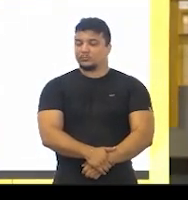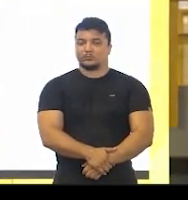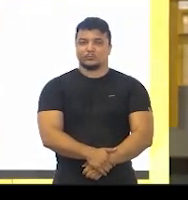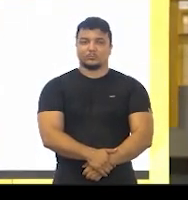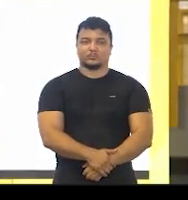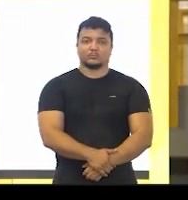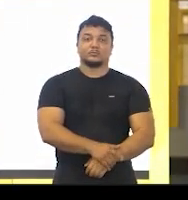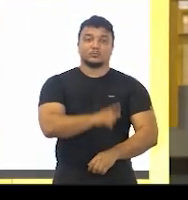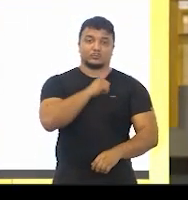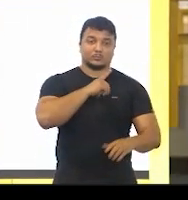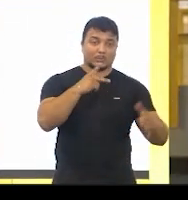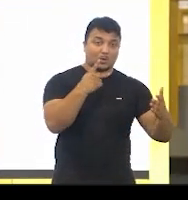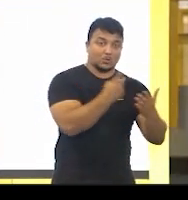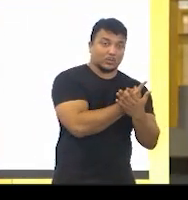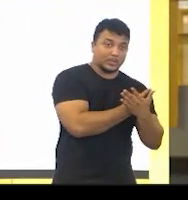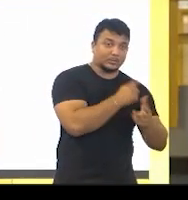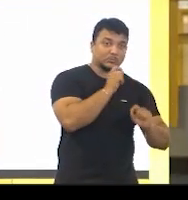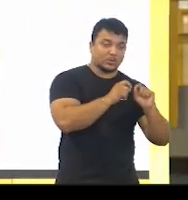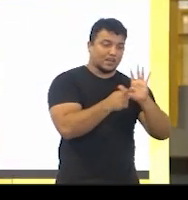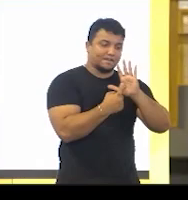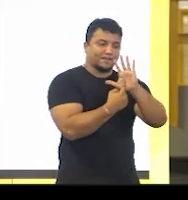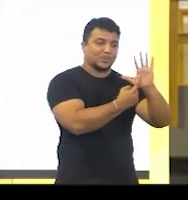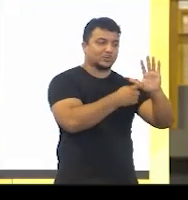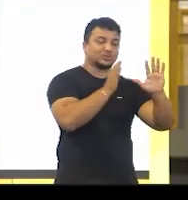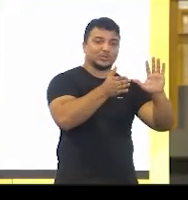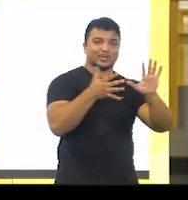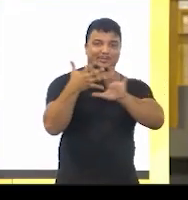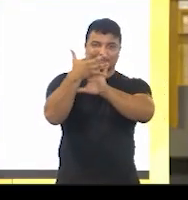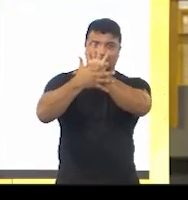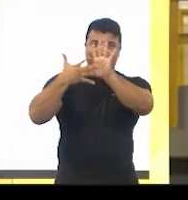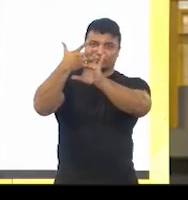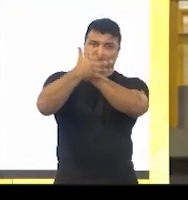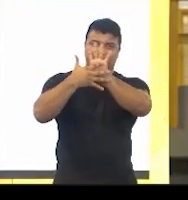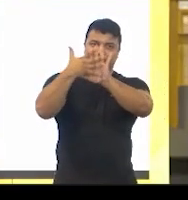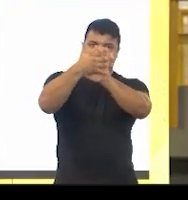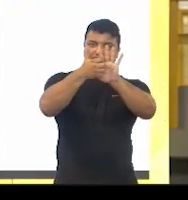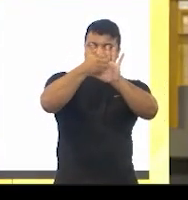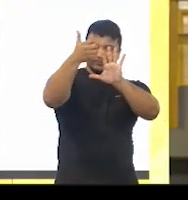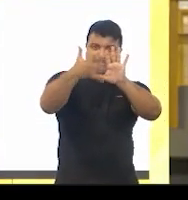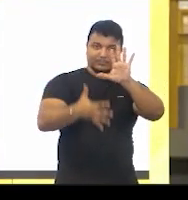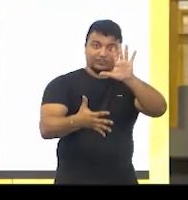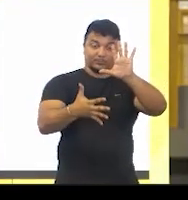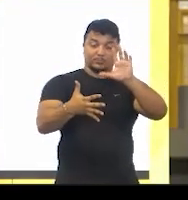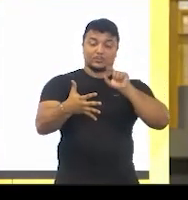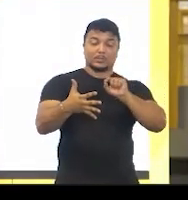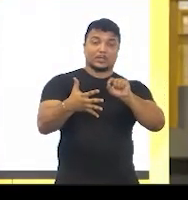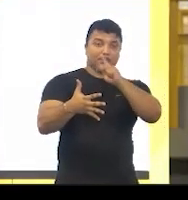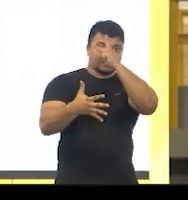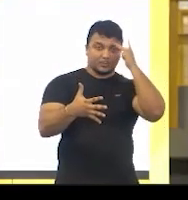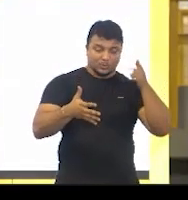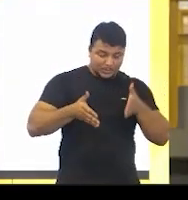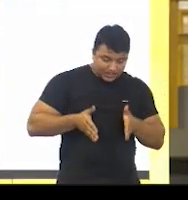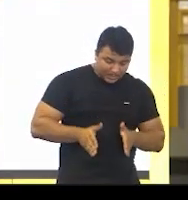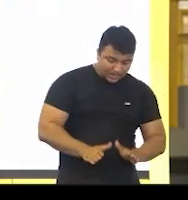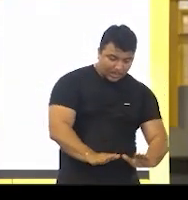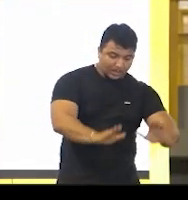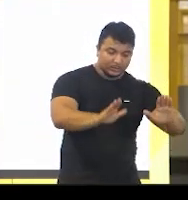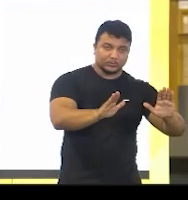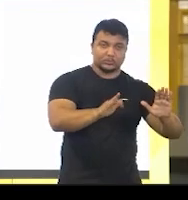Em situações como a apresentada no texto, as pessoas ao